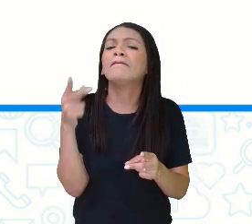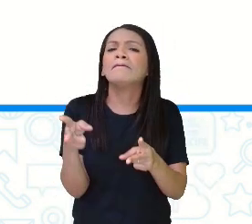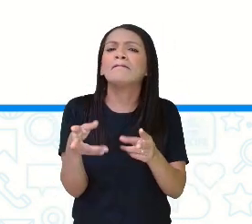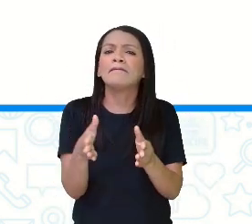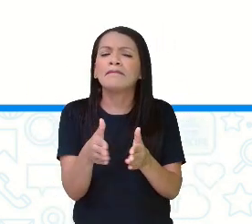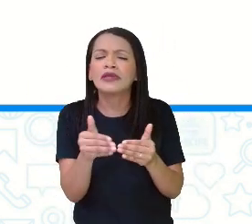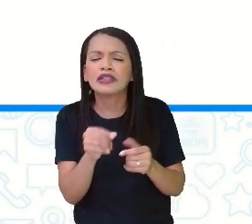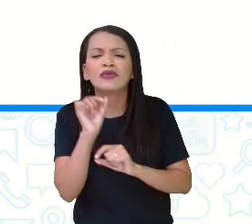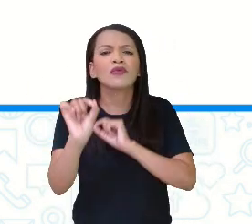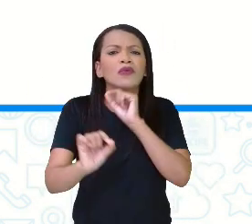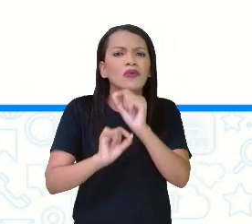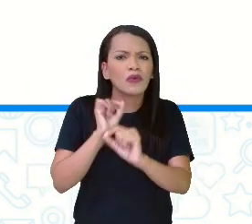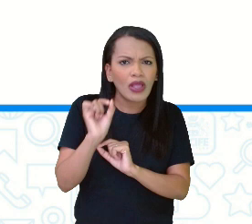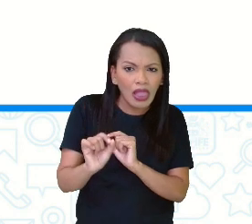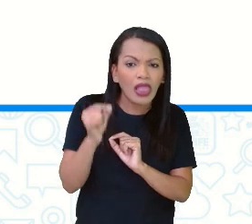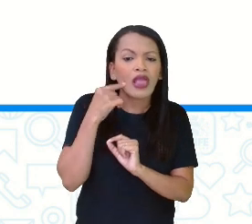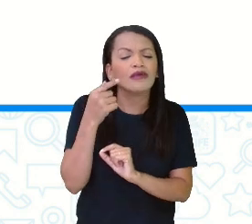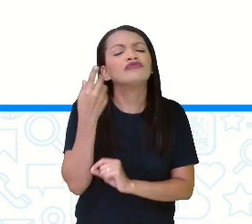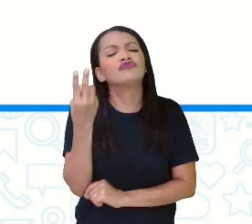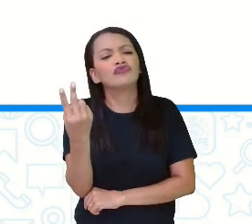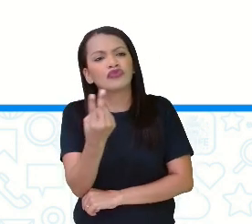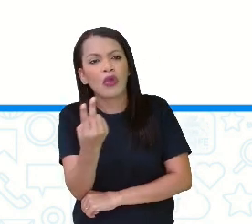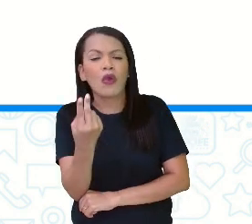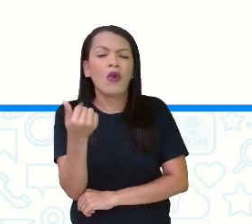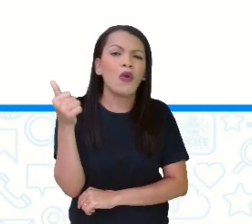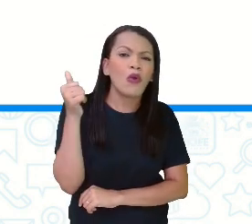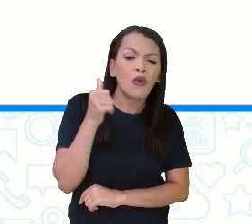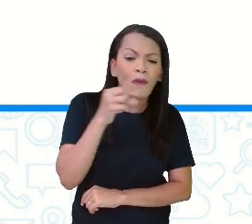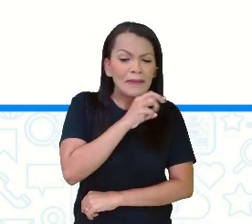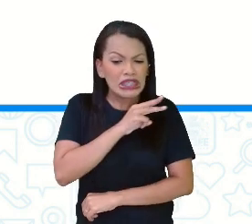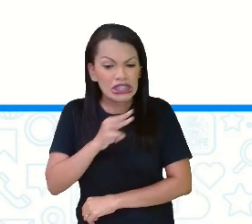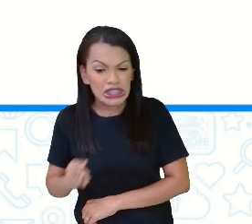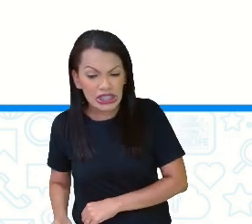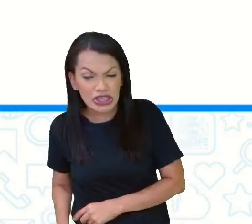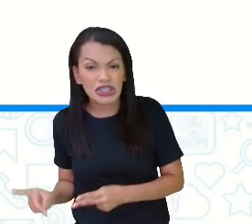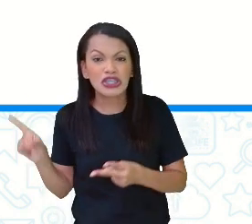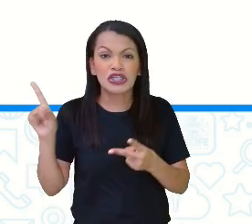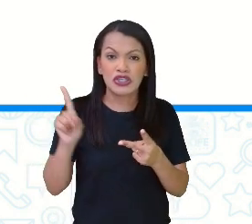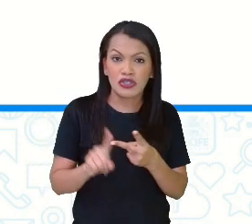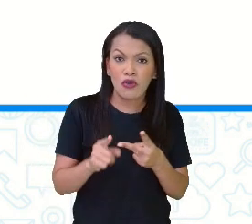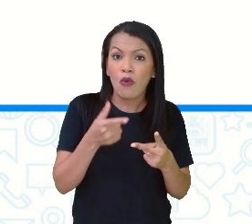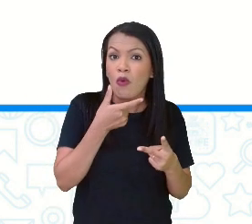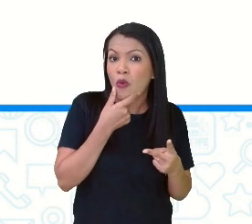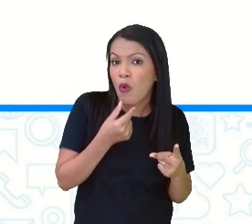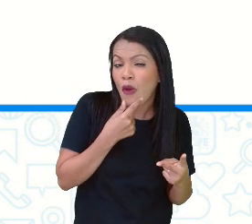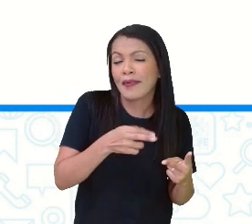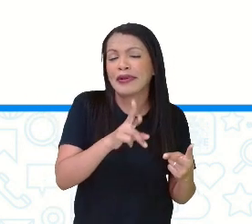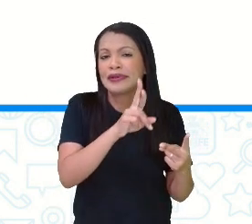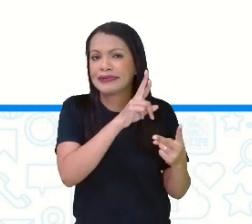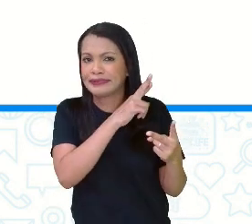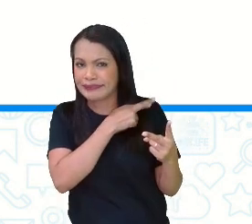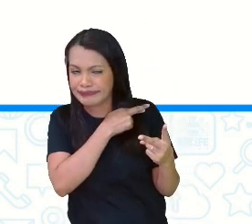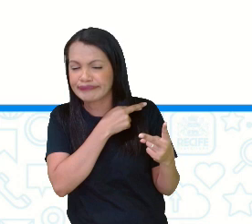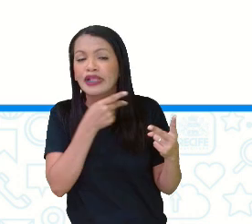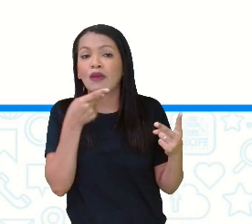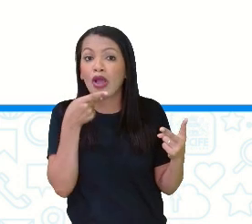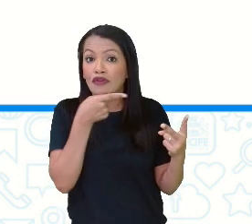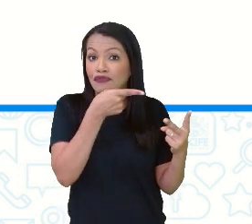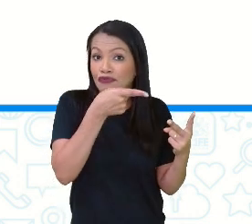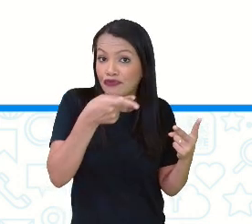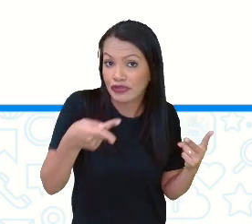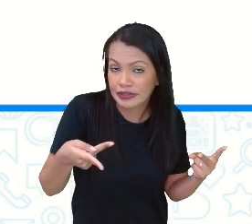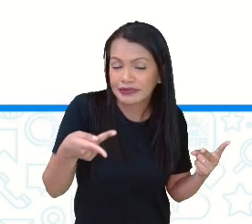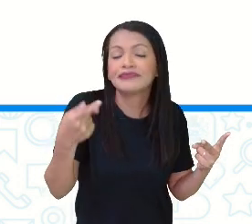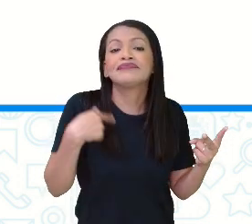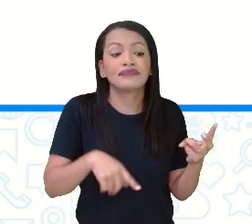primeiro-ministro e o outro palaciano que haviam fingido ver o tecido, o acompanhassem em uma visita aos falsos tecelões.